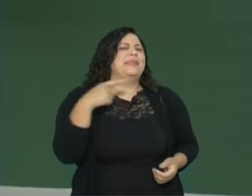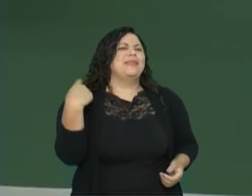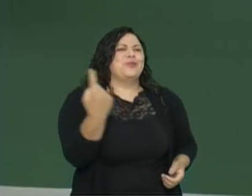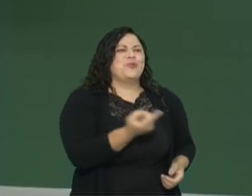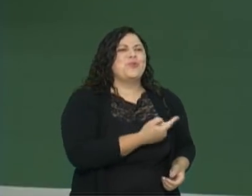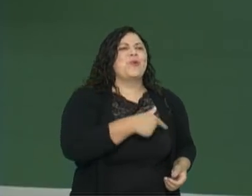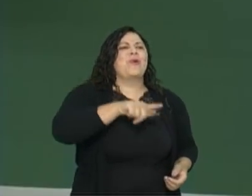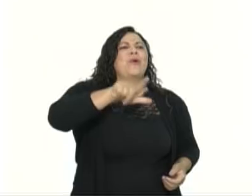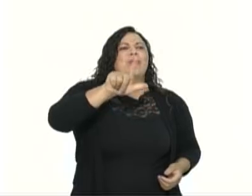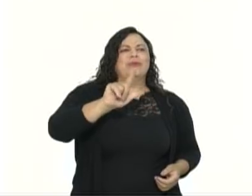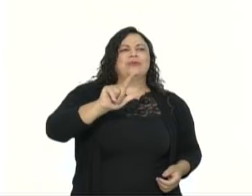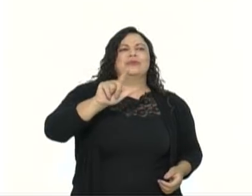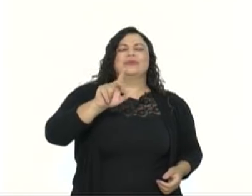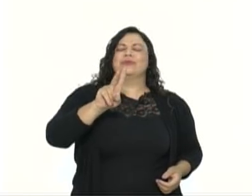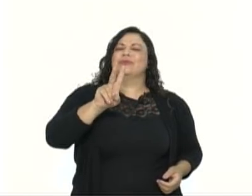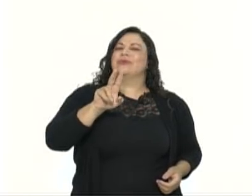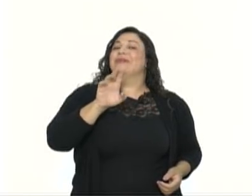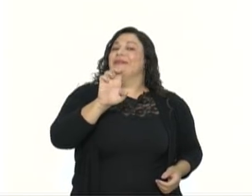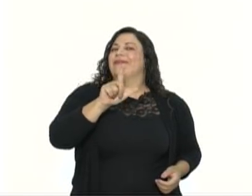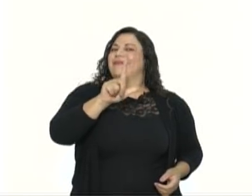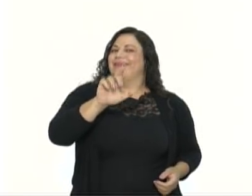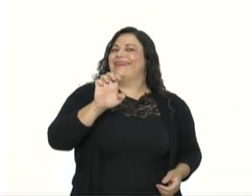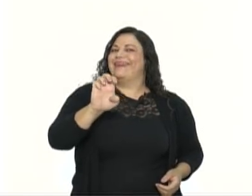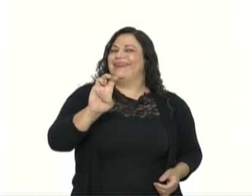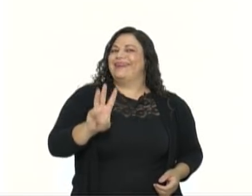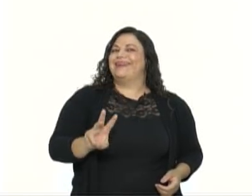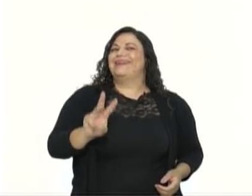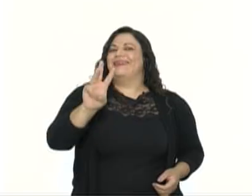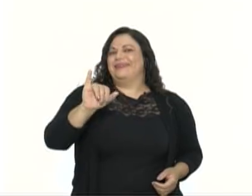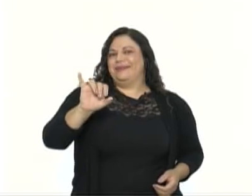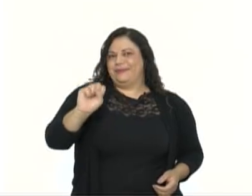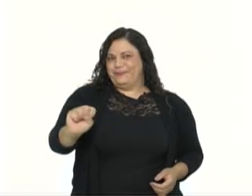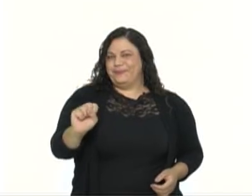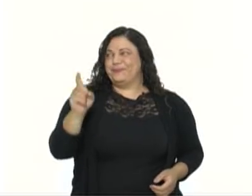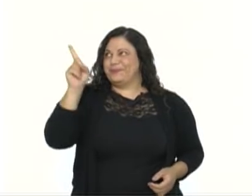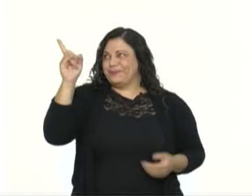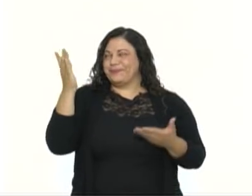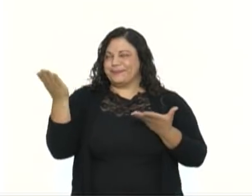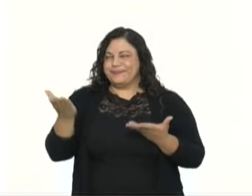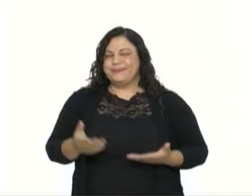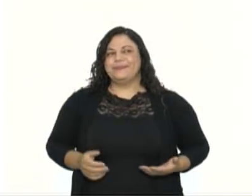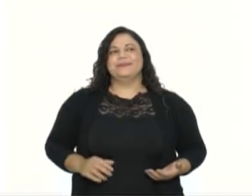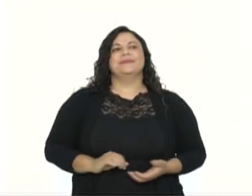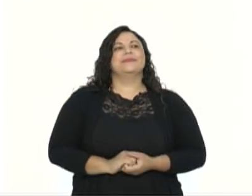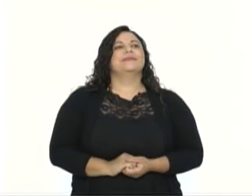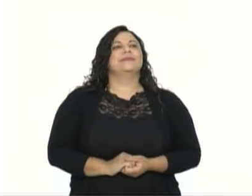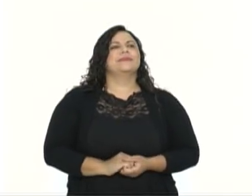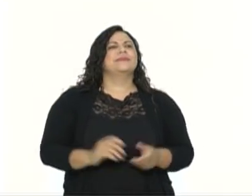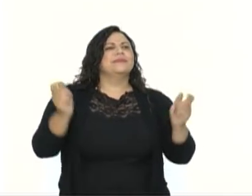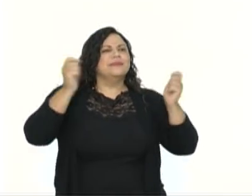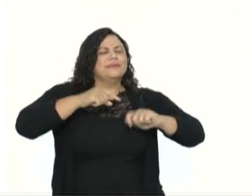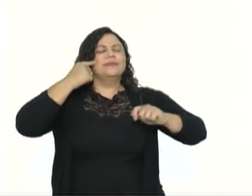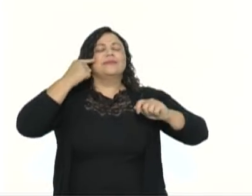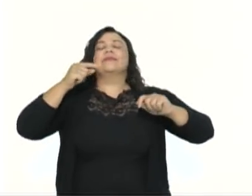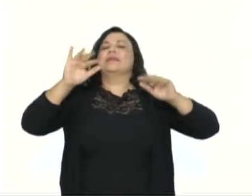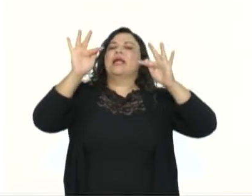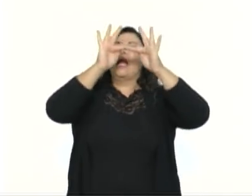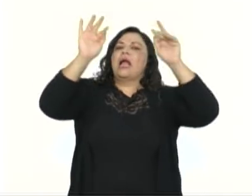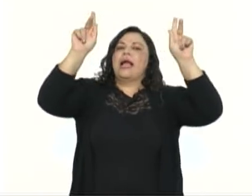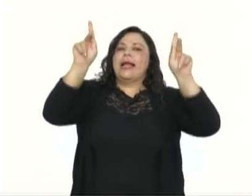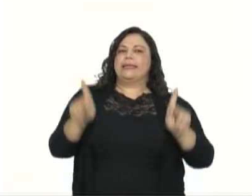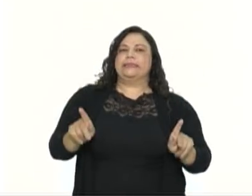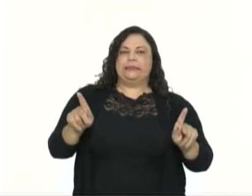hoje ele. Consulte a tabela periódica, classifique as ligações entre os átomos das estruturas químicas abaixo, como ligação